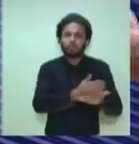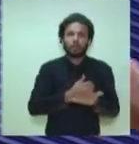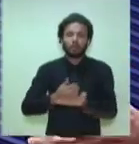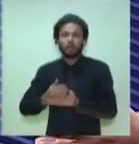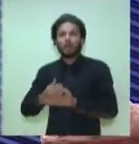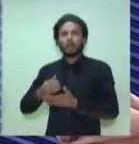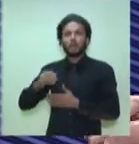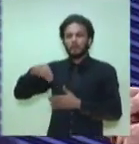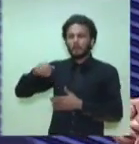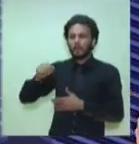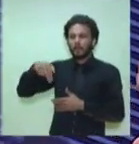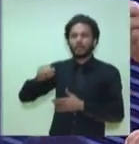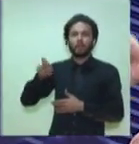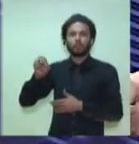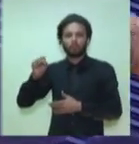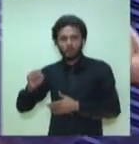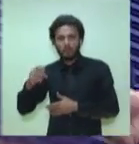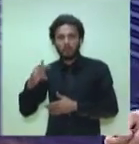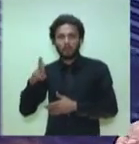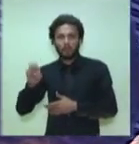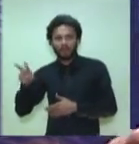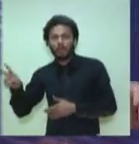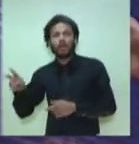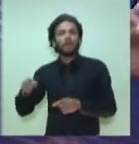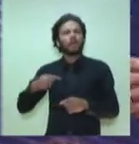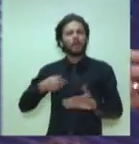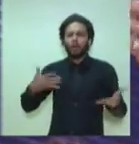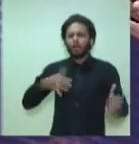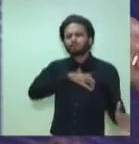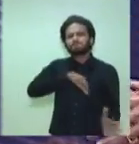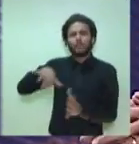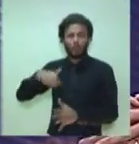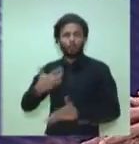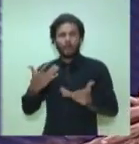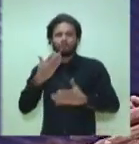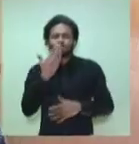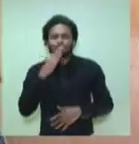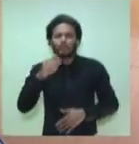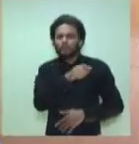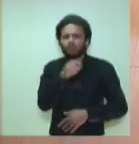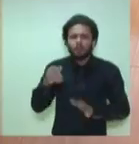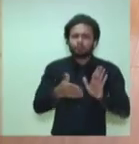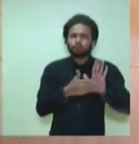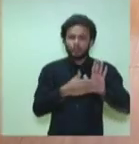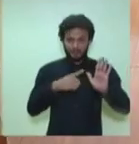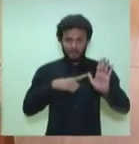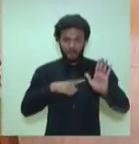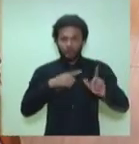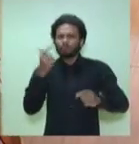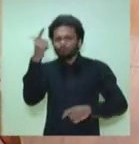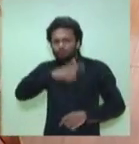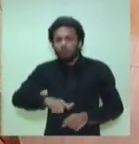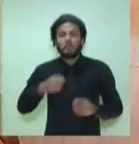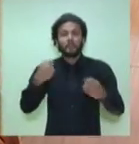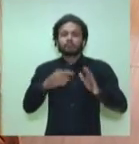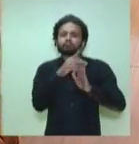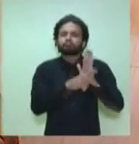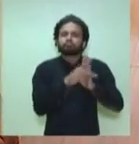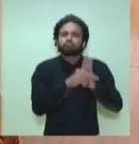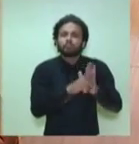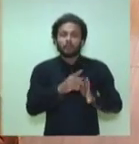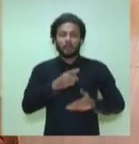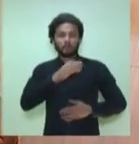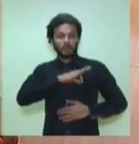Mas eu quero aproveitar aqui para renovar o meu compromisso com os servidores públicos do município de Manaus. É preciso um plano de cargos e